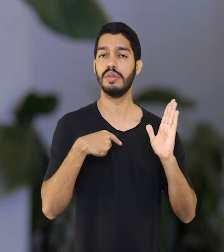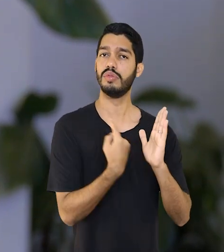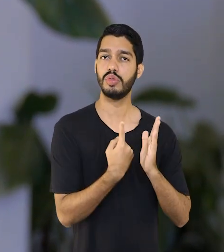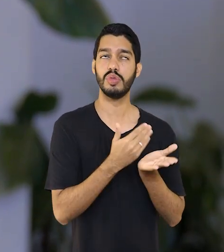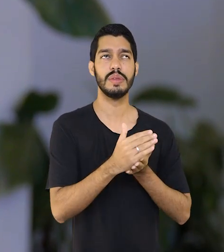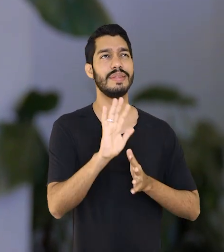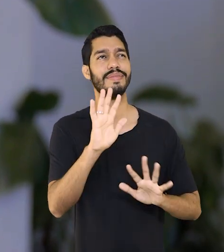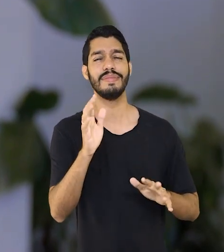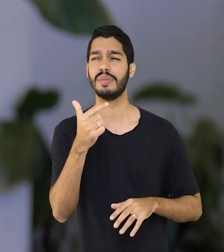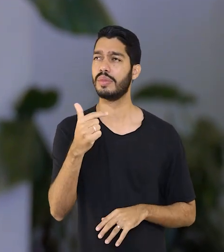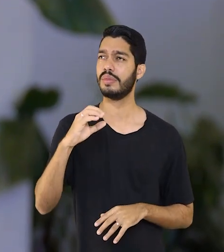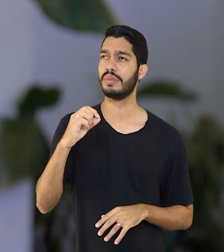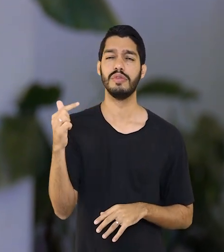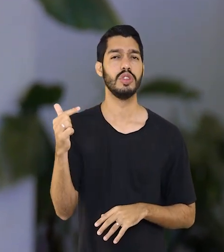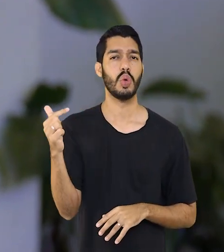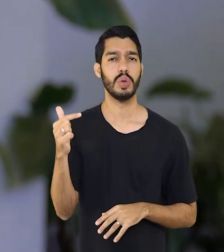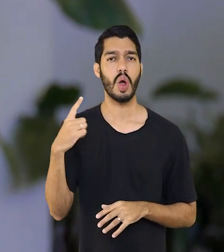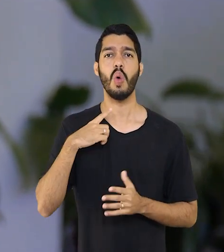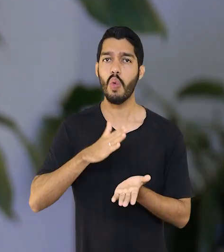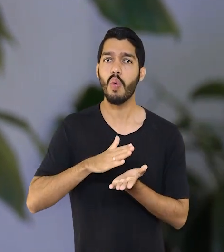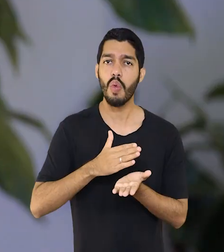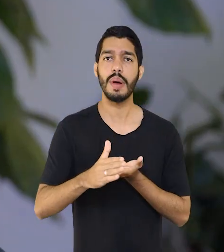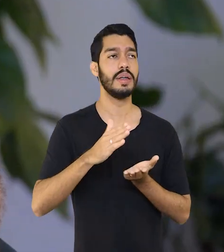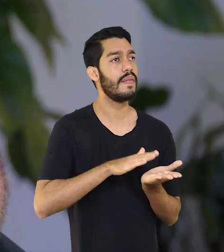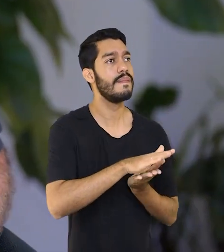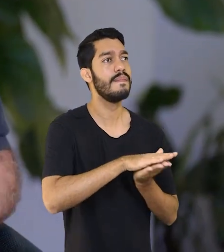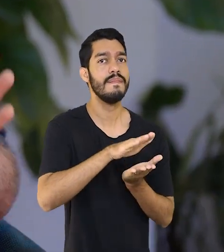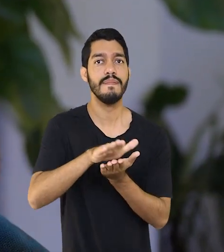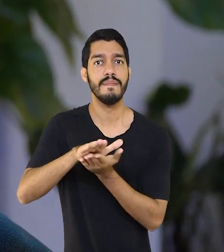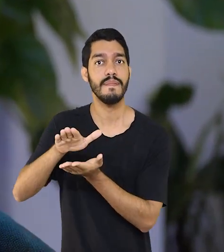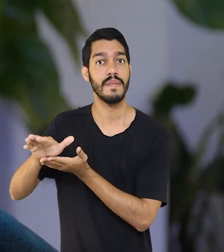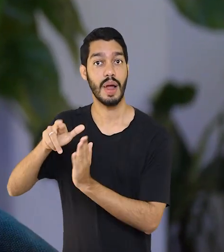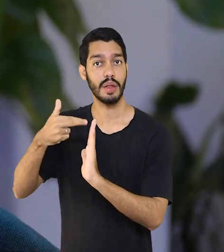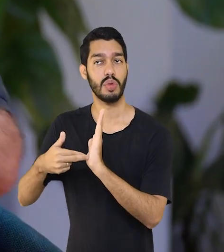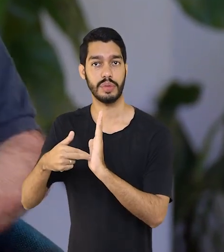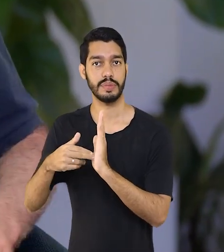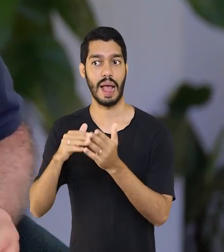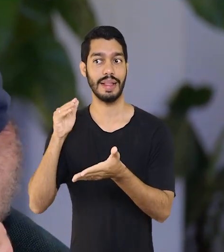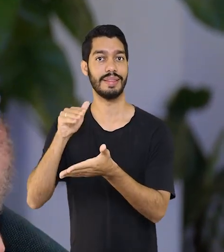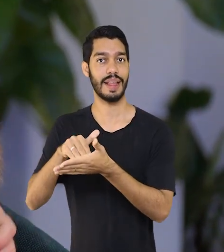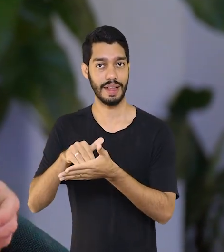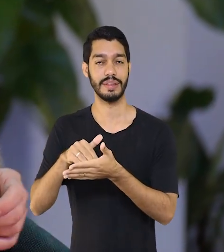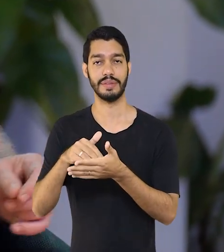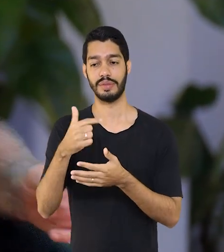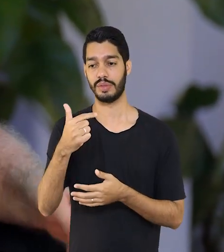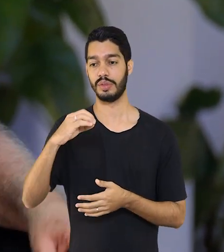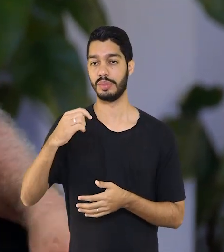começou a ser divulgado em 2022, se eu não me engano, mas é de final de 2020, né, mais ou